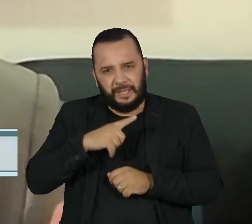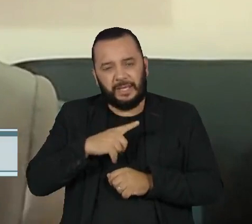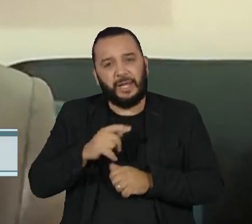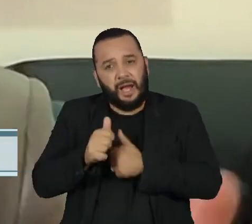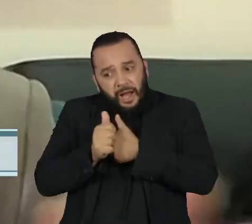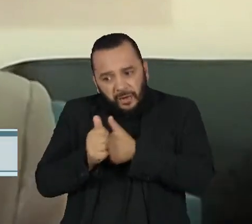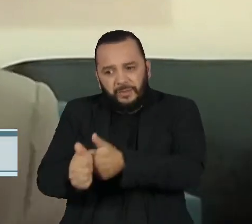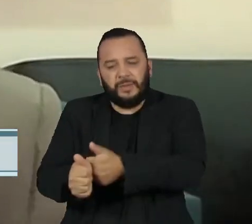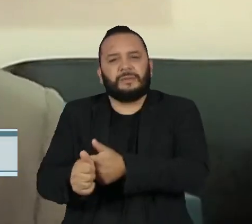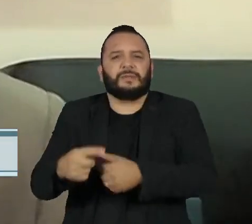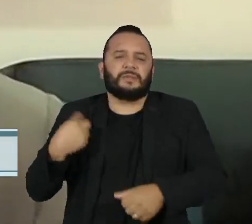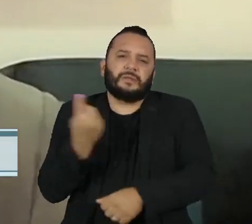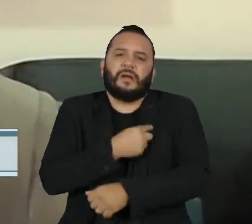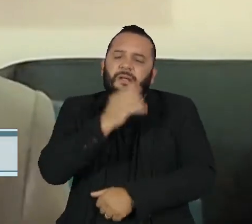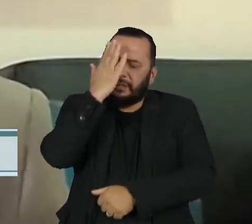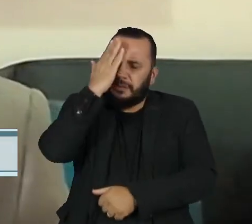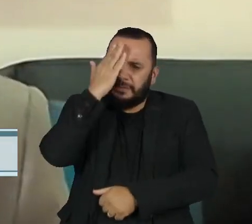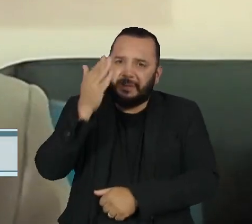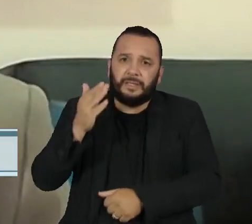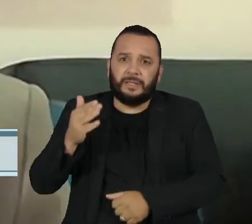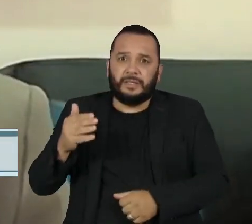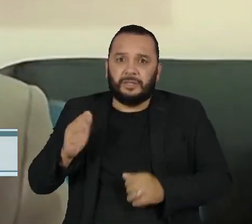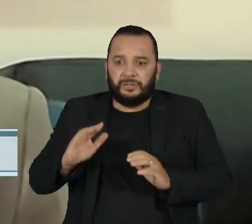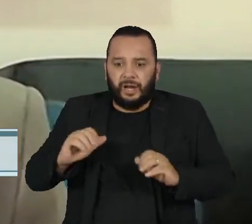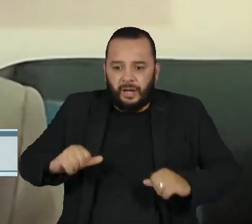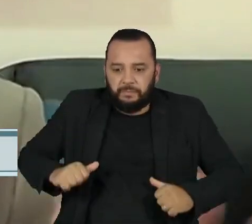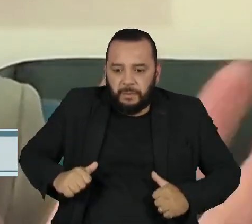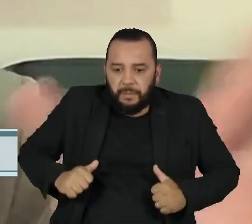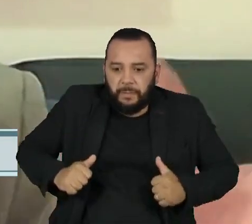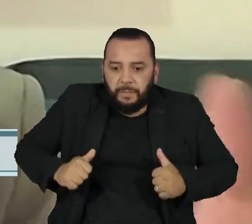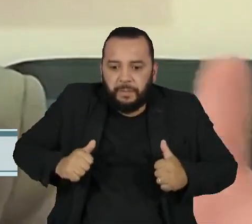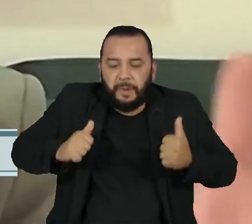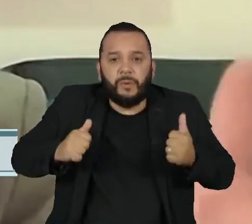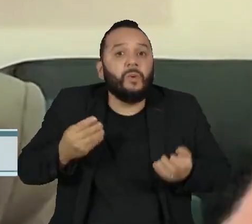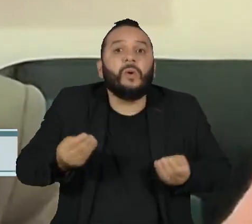Tipicamente, também, nós sabemos que as melhores respostas elas vão estar presentes quando a